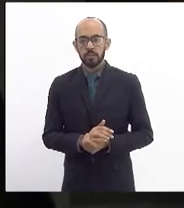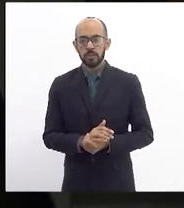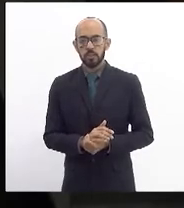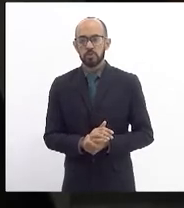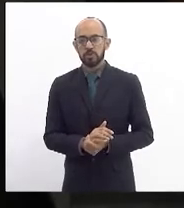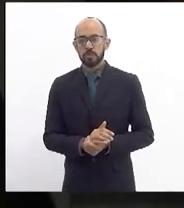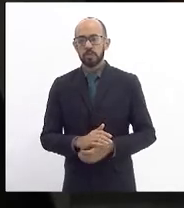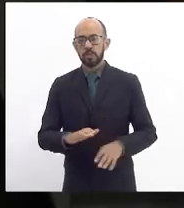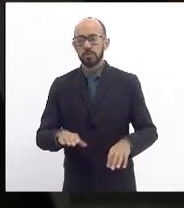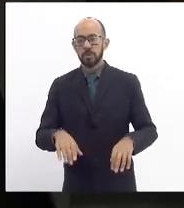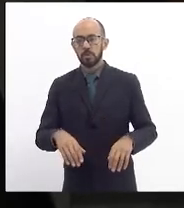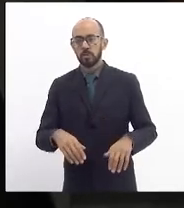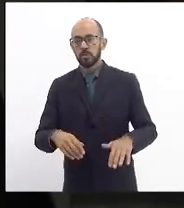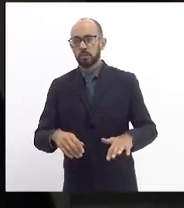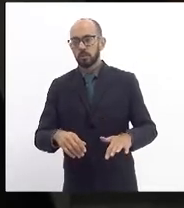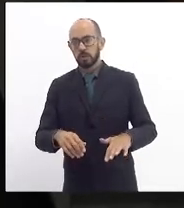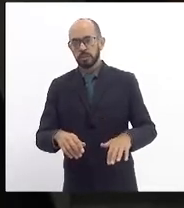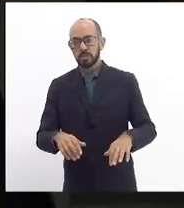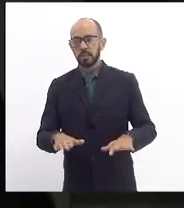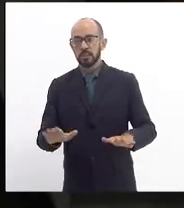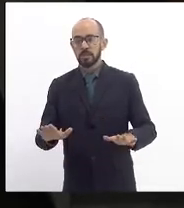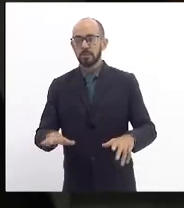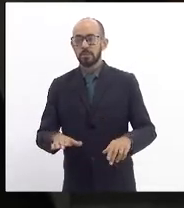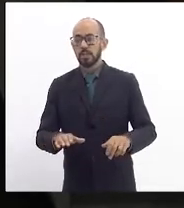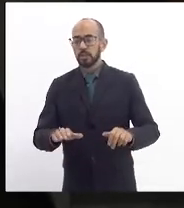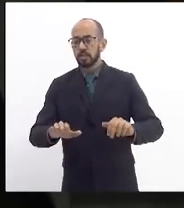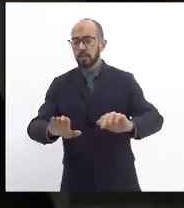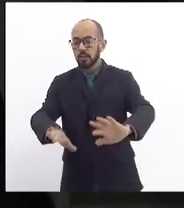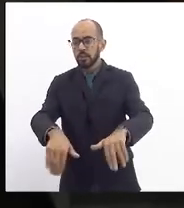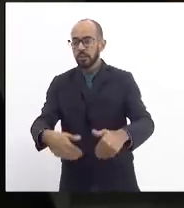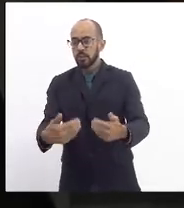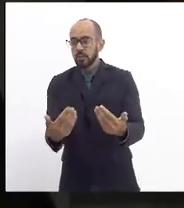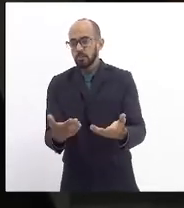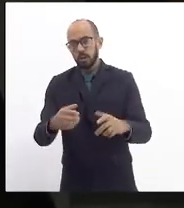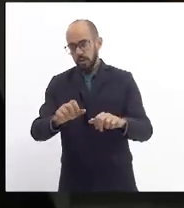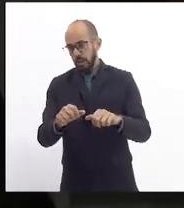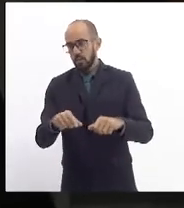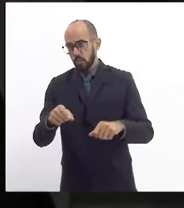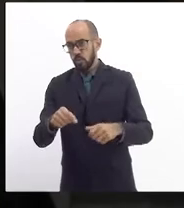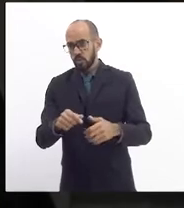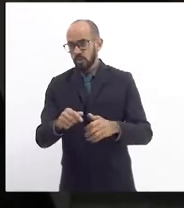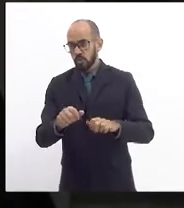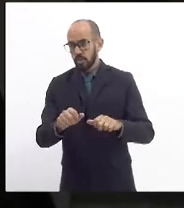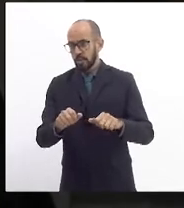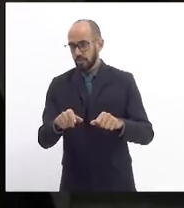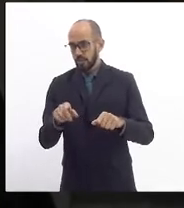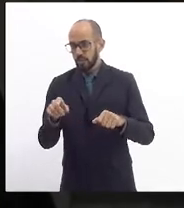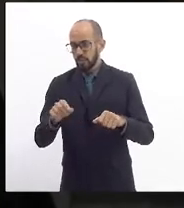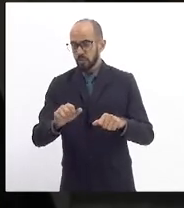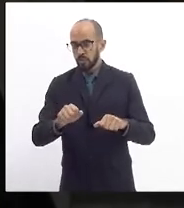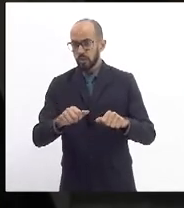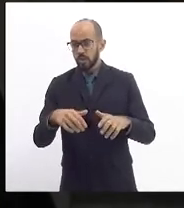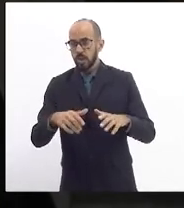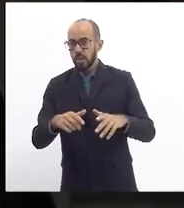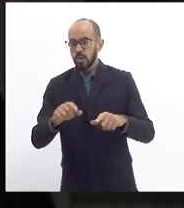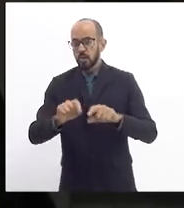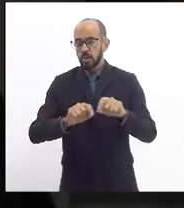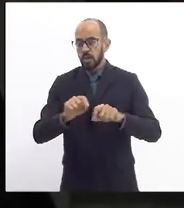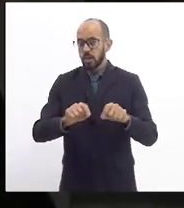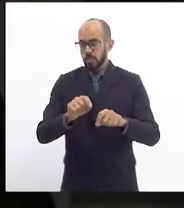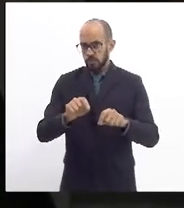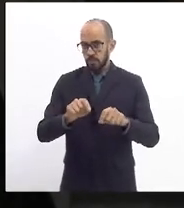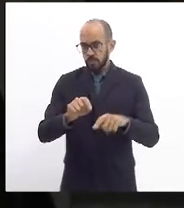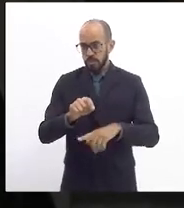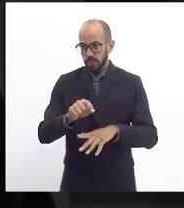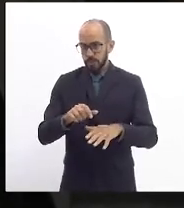aqui no Parlamento e somente em plenário ouvindo deputados e